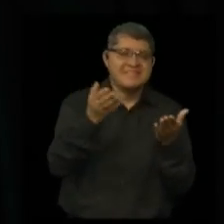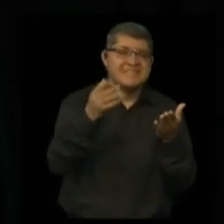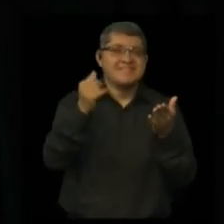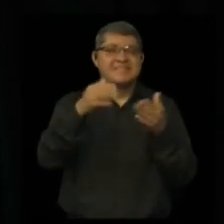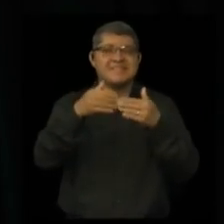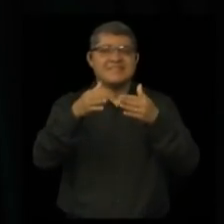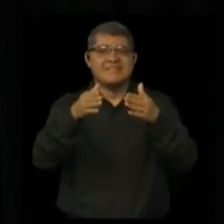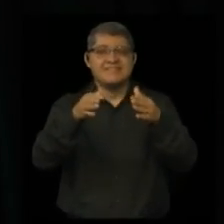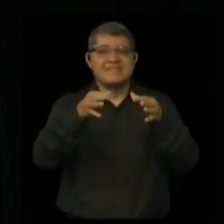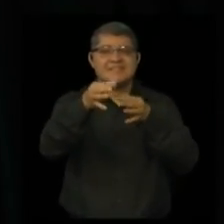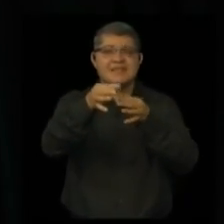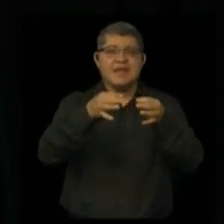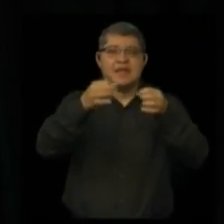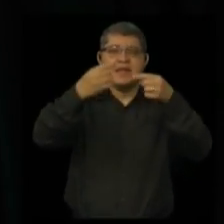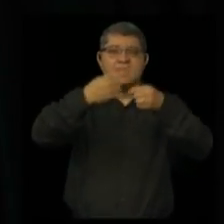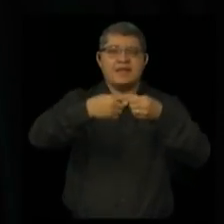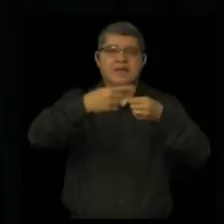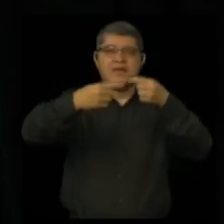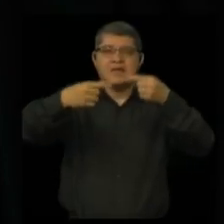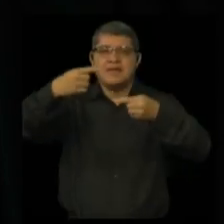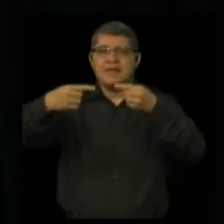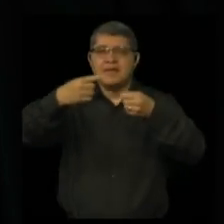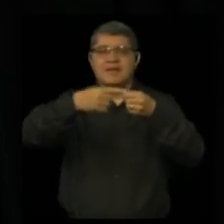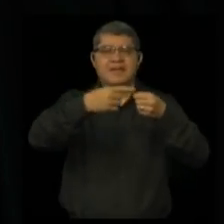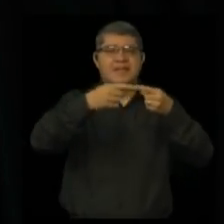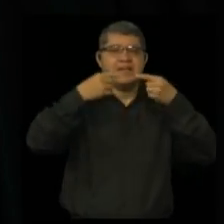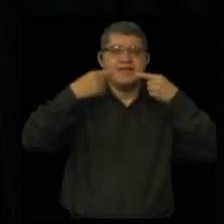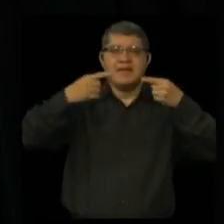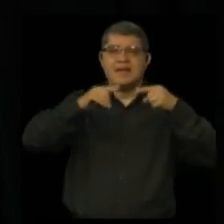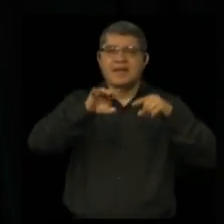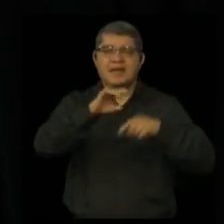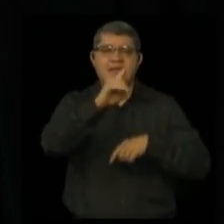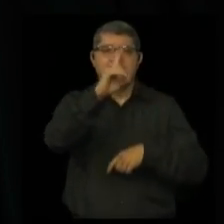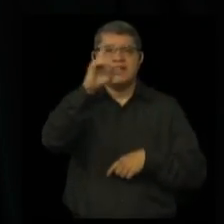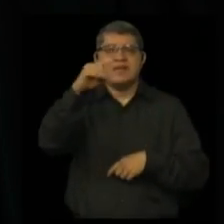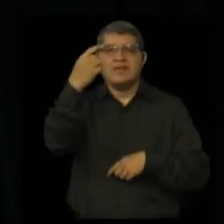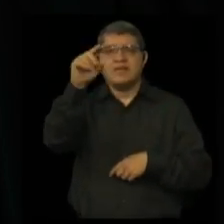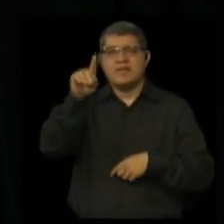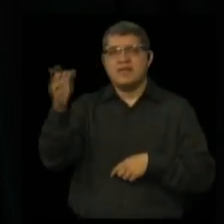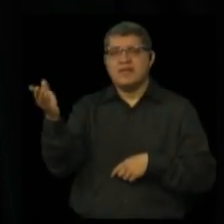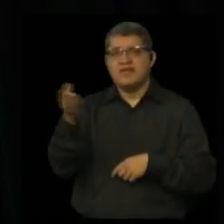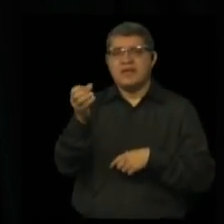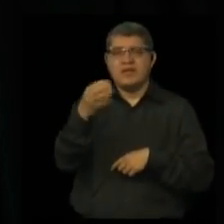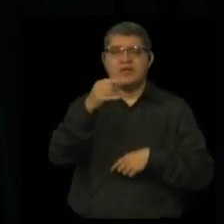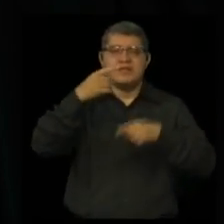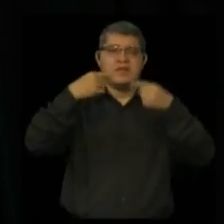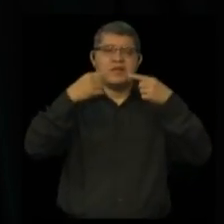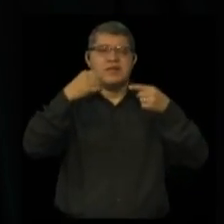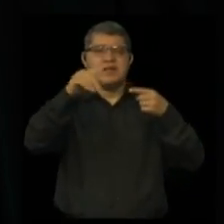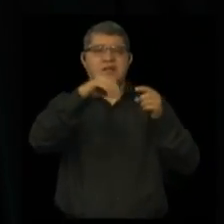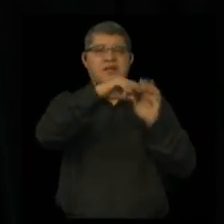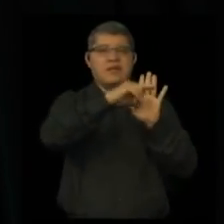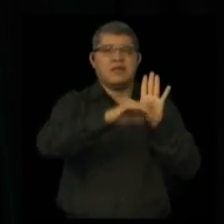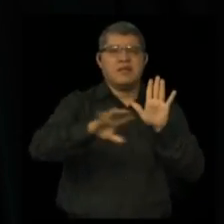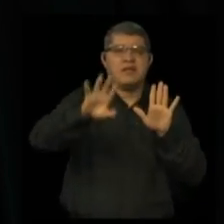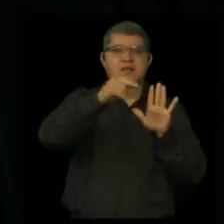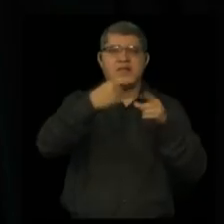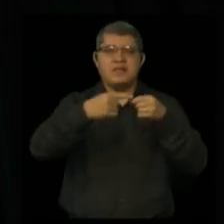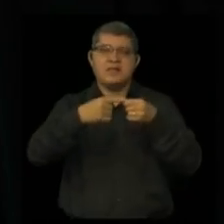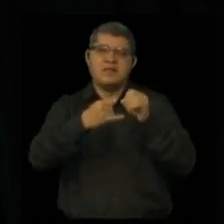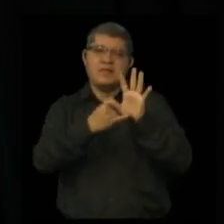Bem-vindos! Está no ar o programa Musicidade. A cada dia, um convidado musical da cena musical da